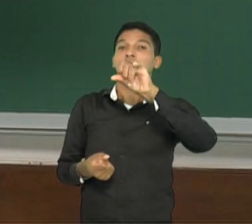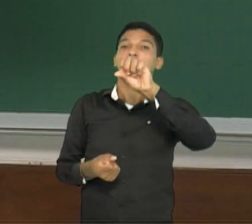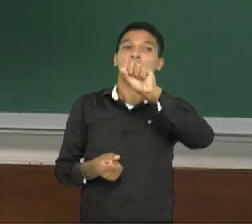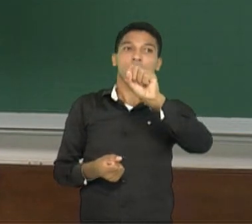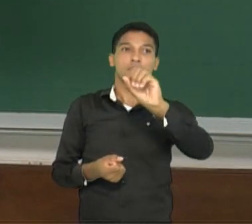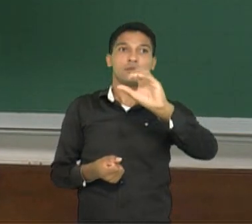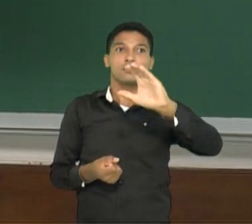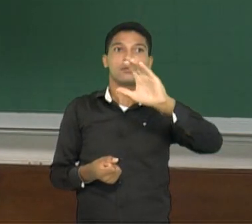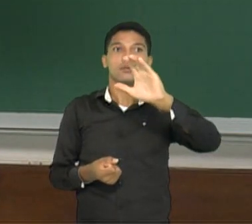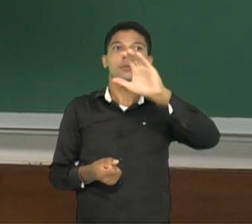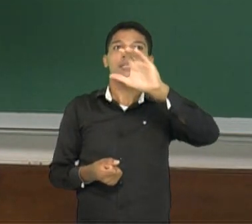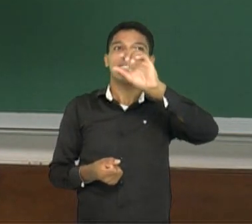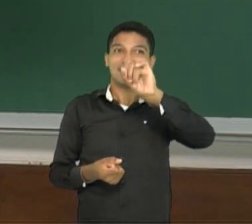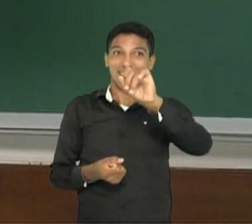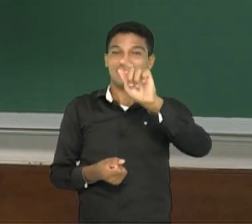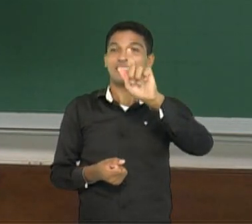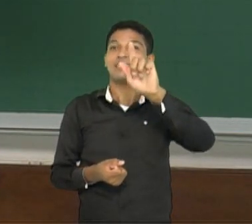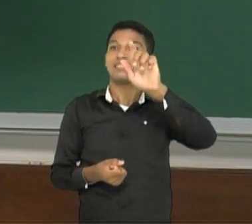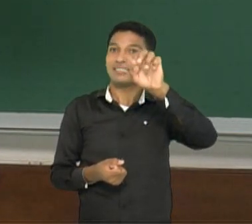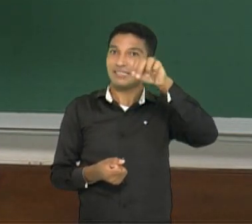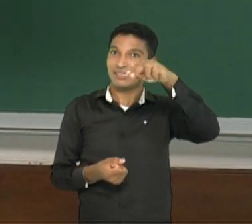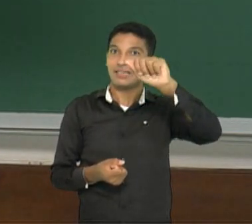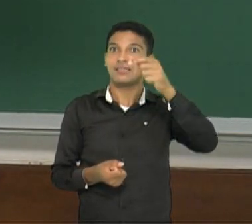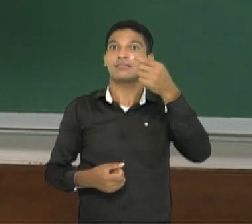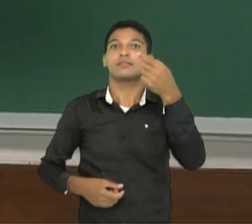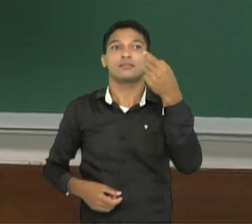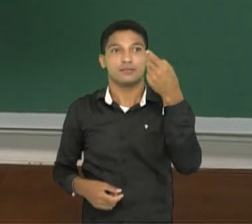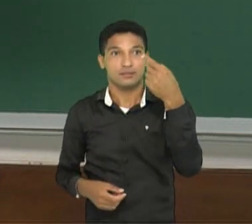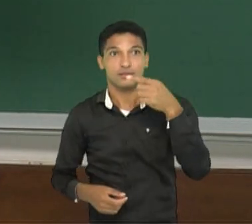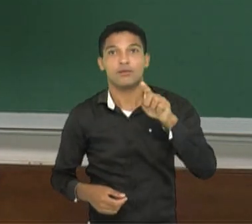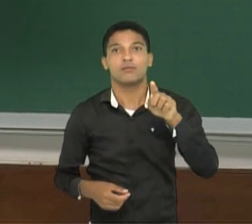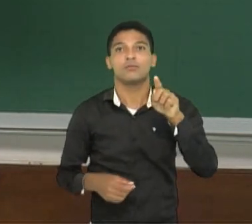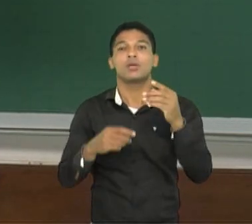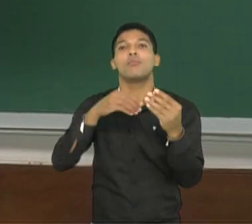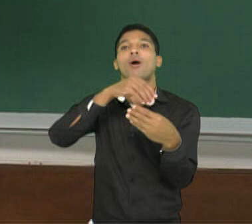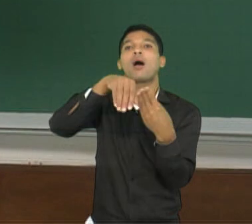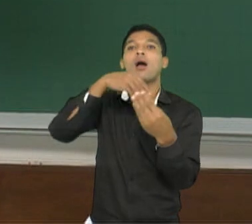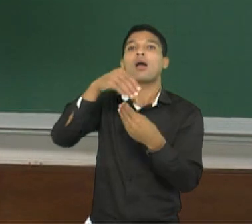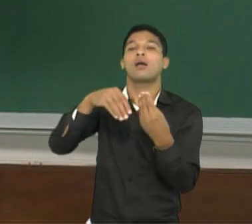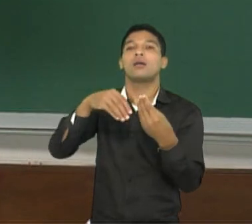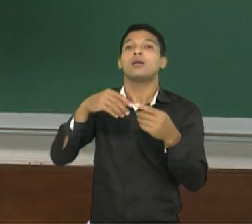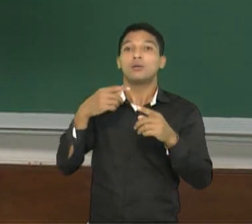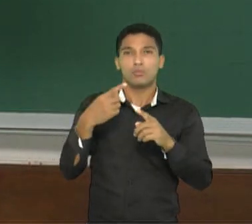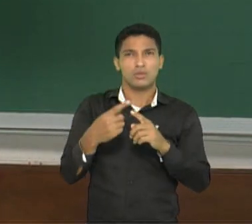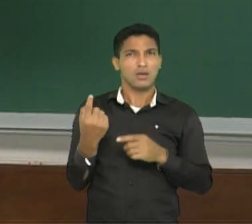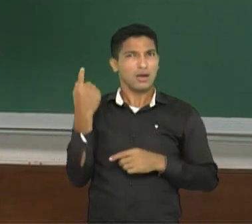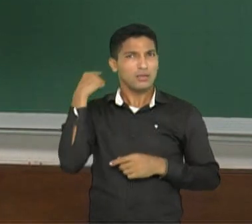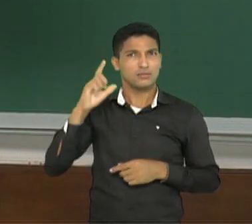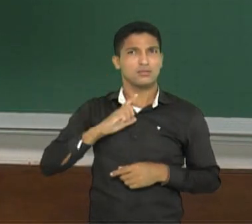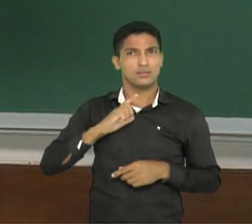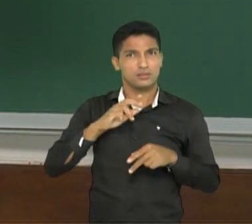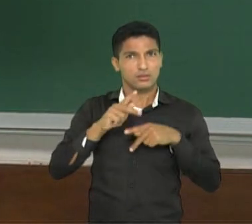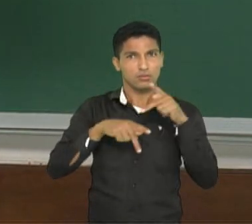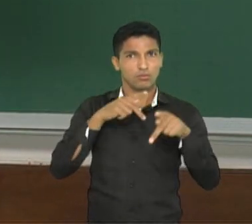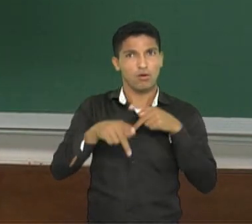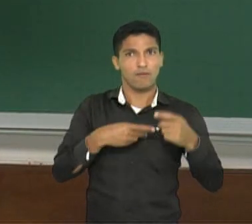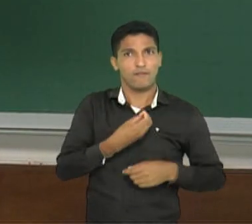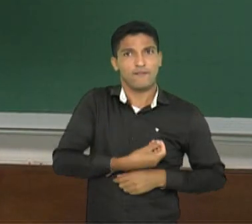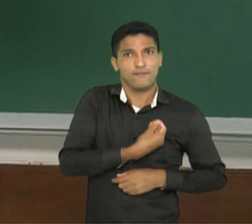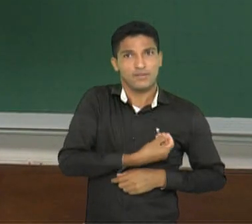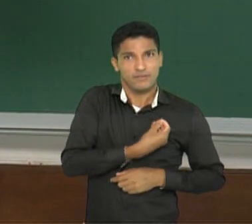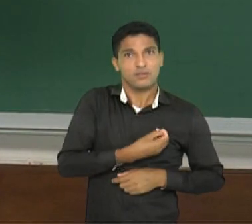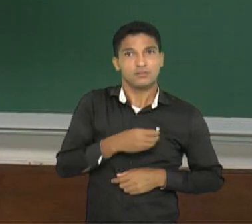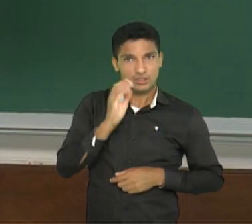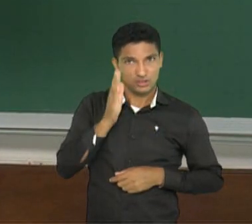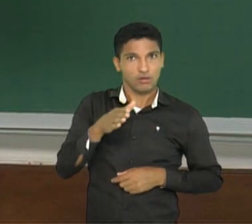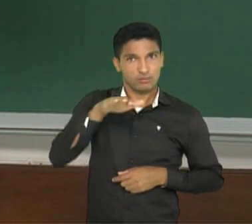população do Brasil é altamente miscigenada, porque tinha os povos que viviam aqui e vieram muitos povos de